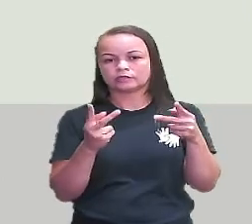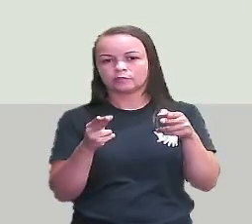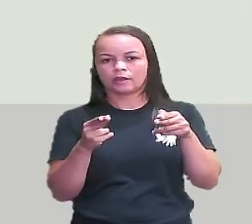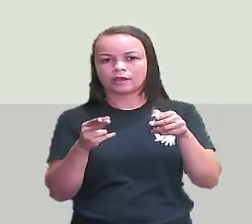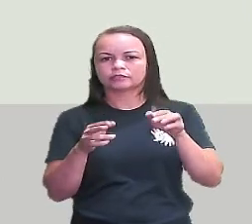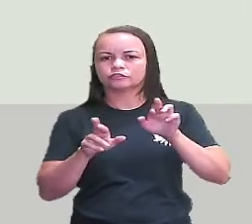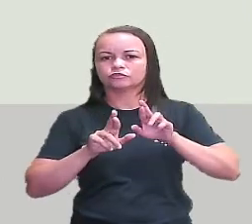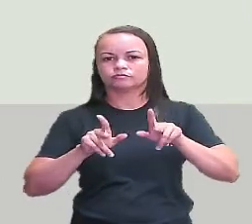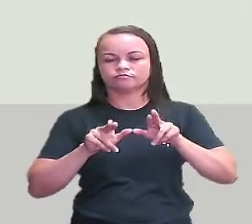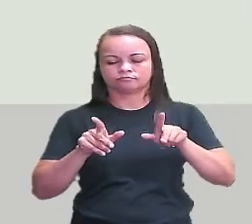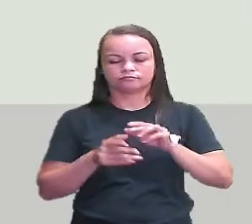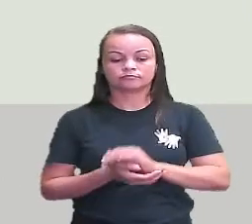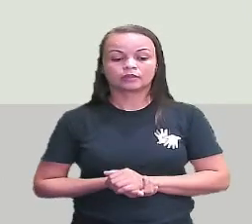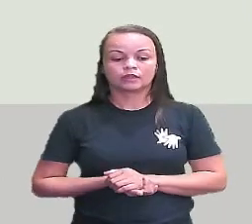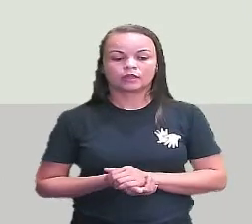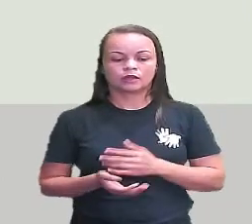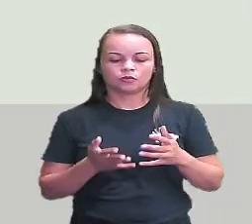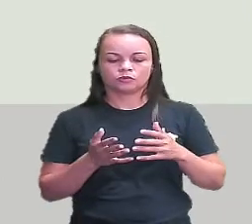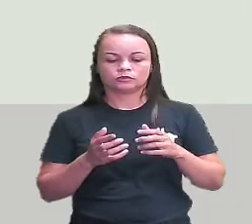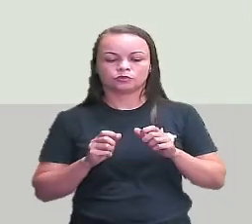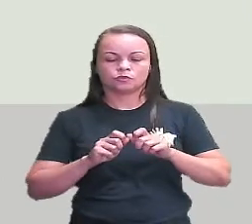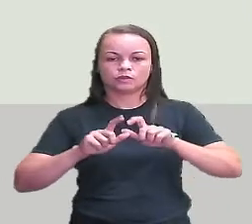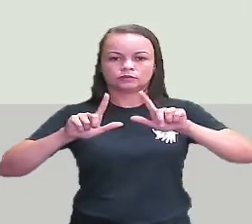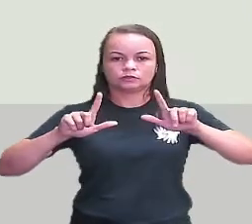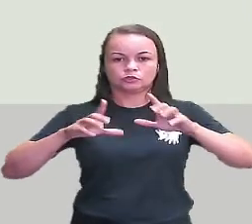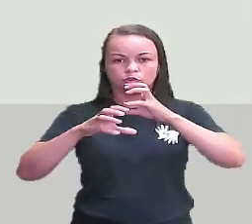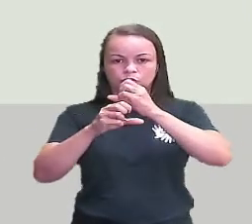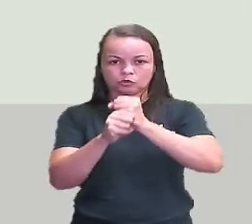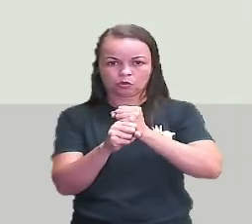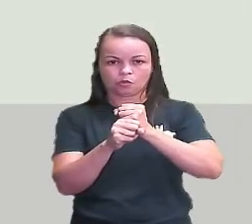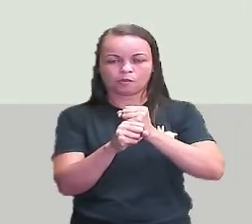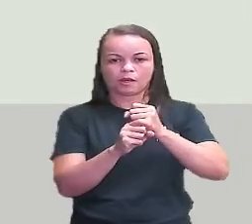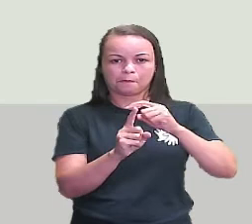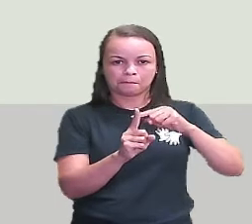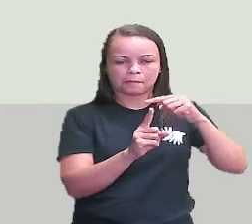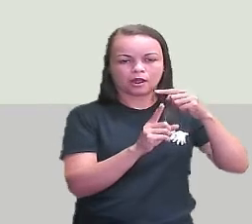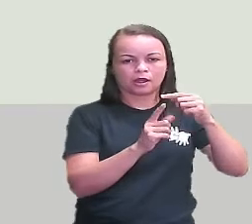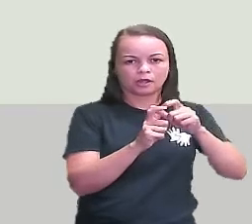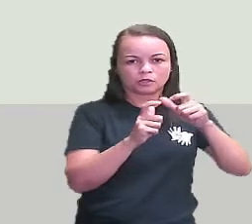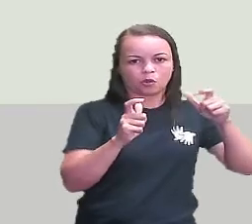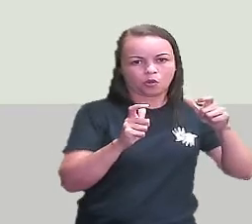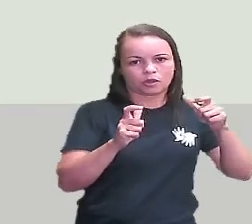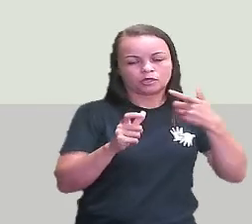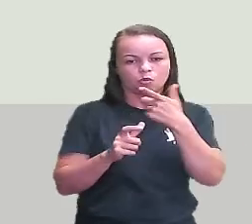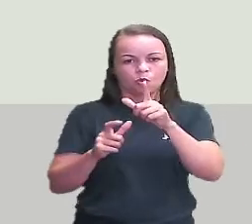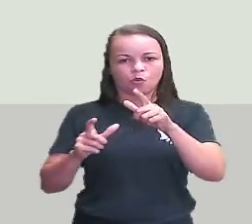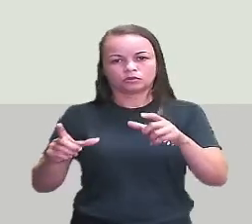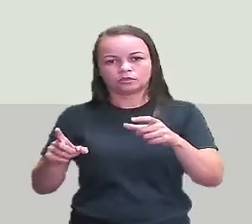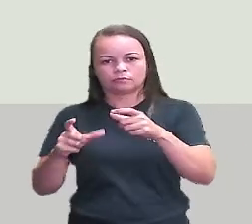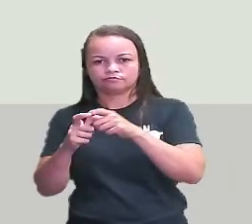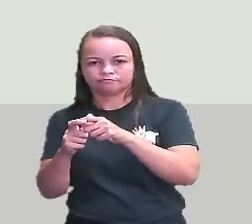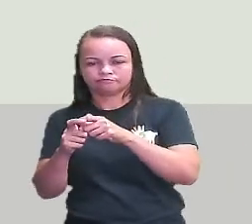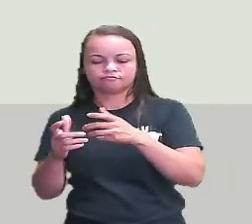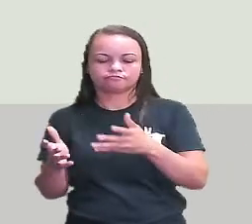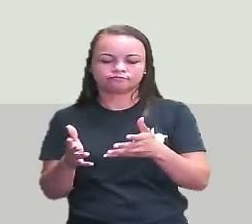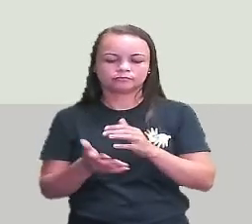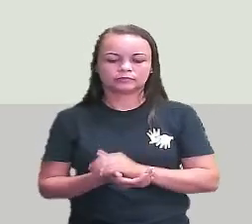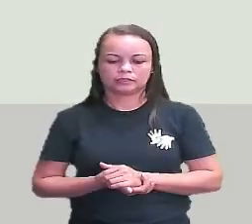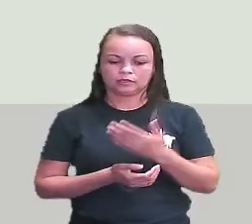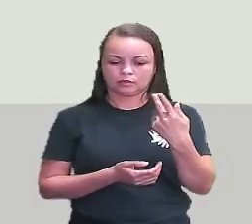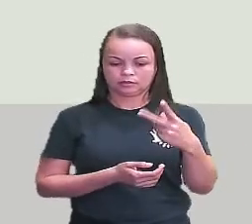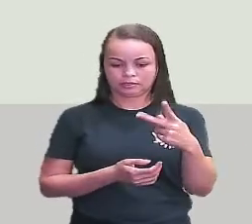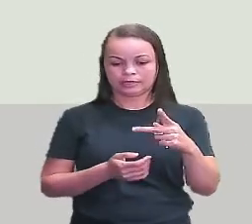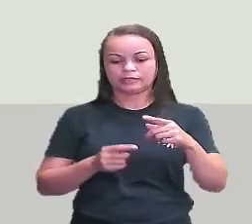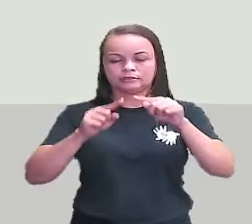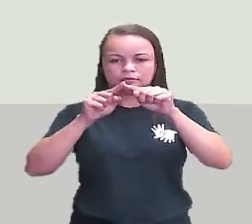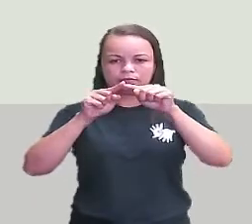certo? Onde uma soma maior e outra menor, ok? Então aqui, ó, o